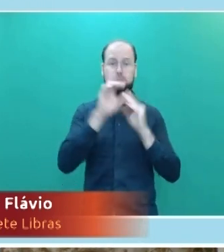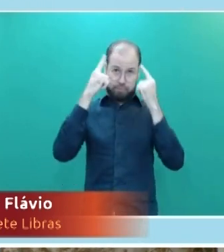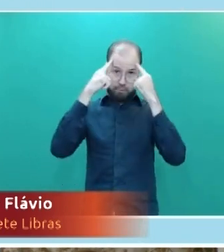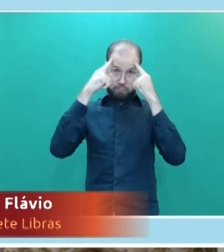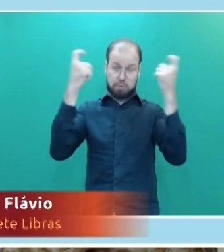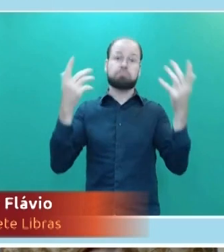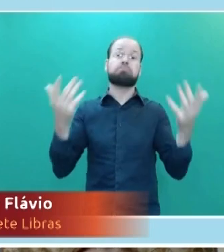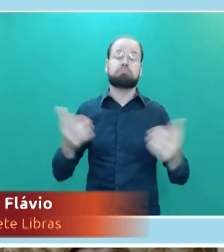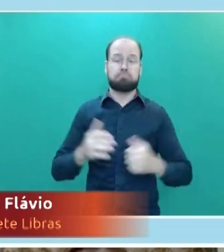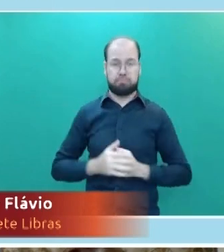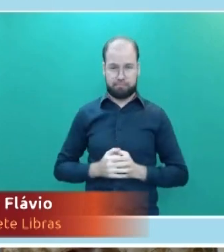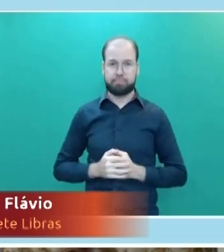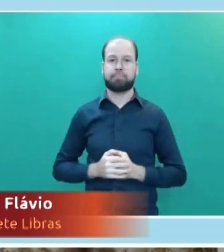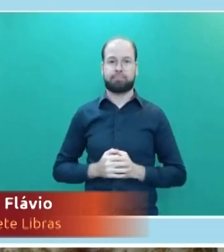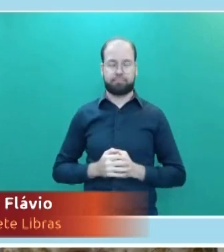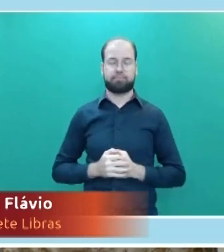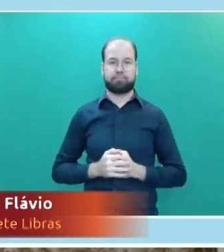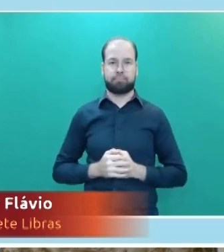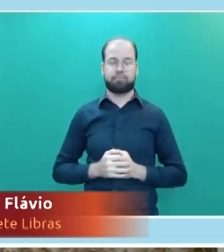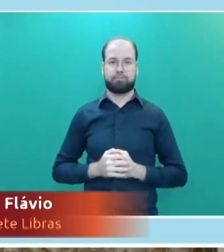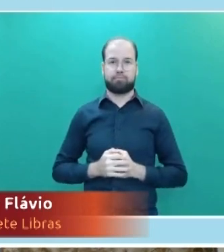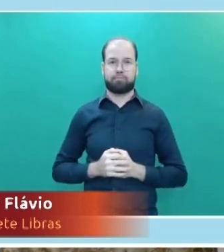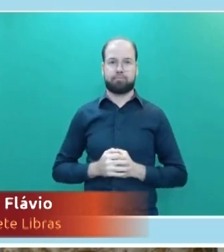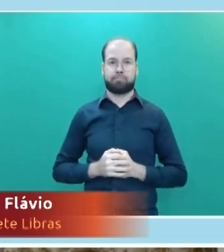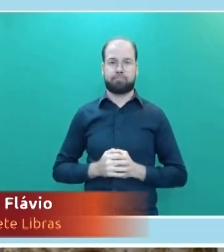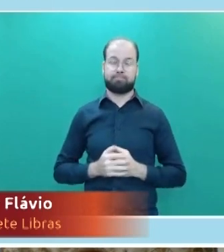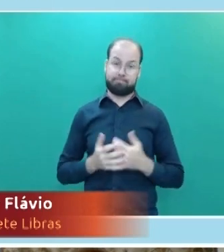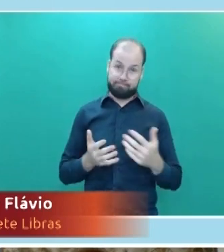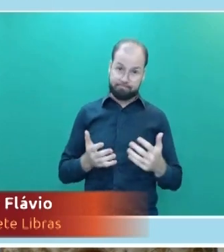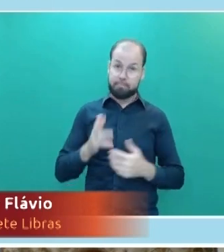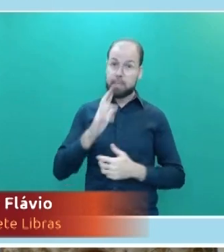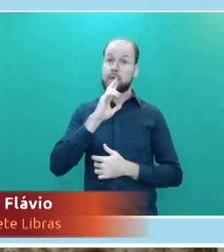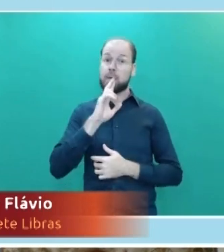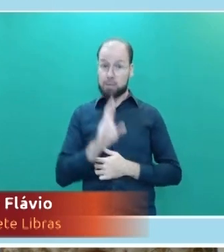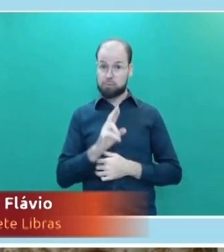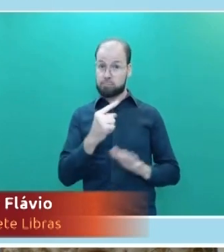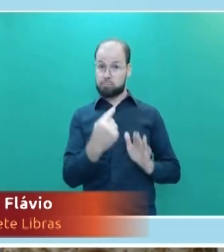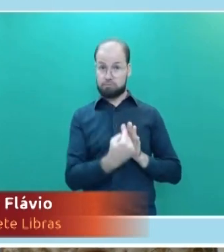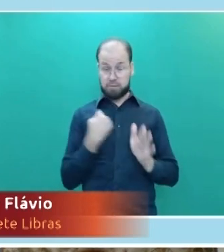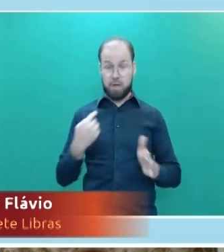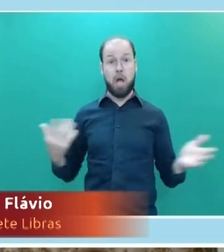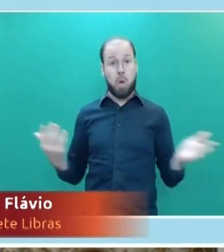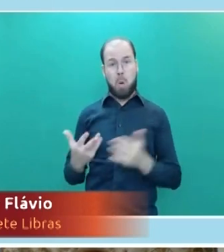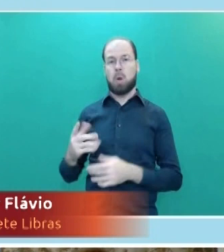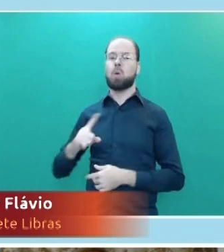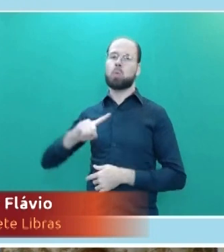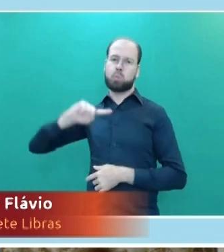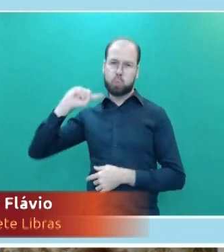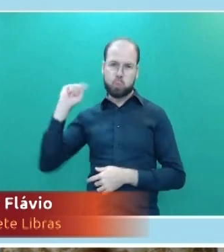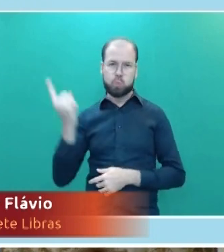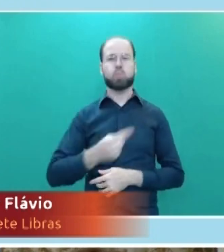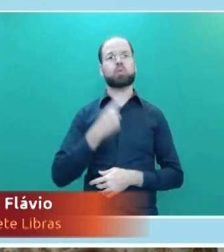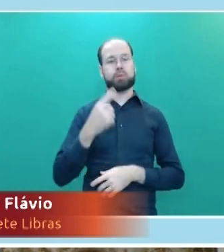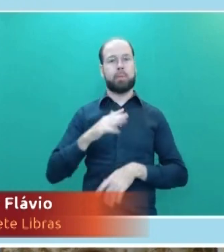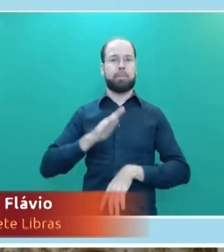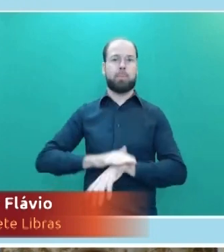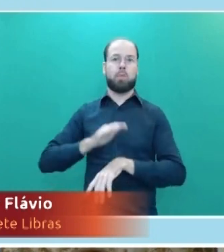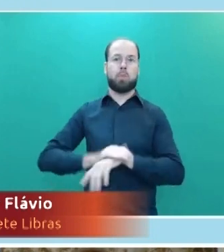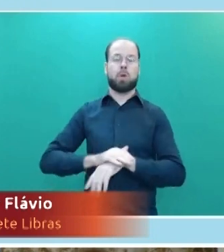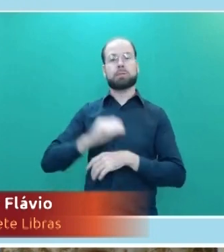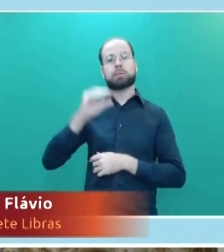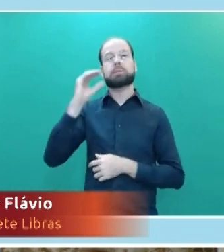Bom, Camila, acho que respostas para essa questão estamos todos nesse momento tentando entender isso, né? Eu acho